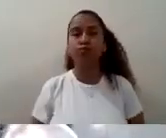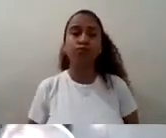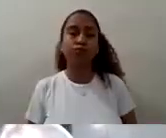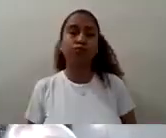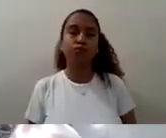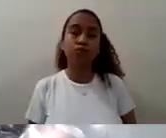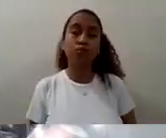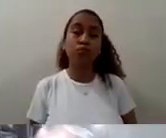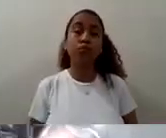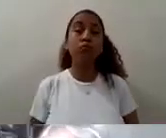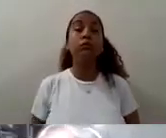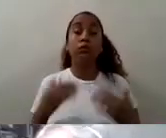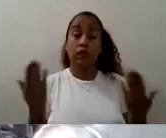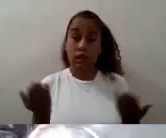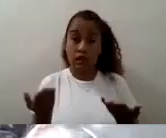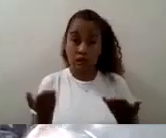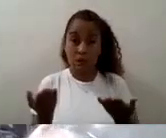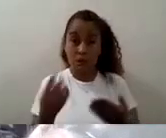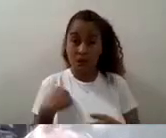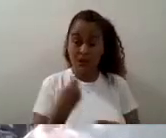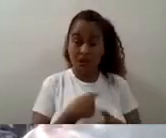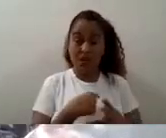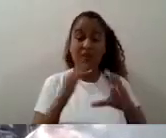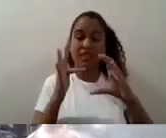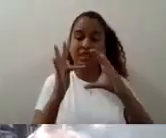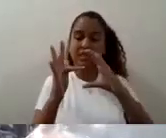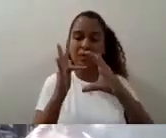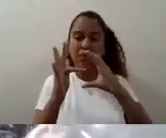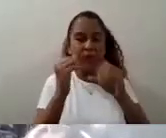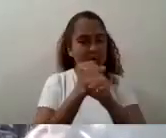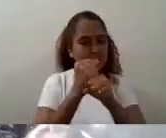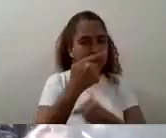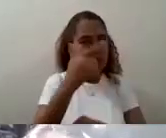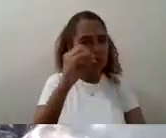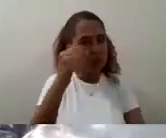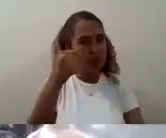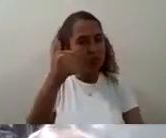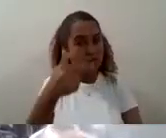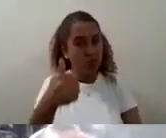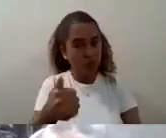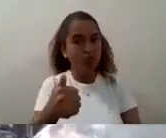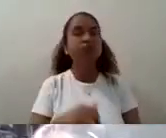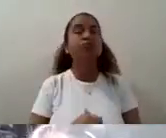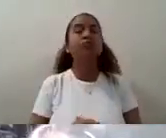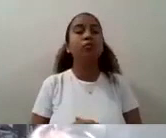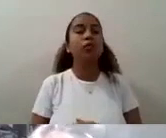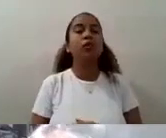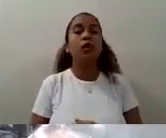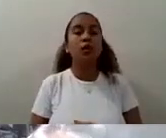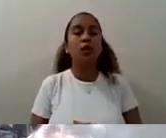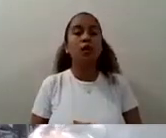E aí agora a nossa campanha de 2021, Fraternidade, Diálogo, Compromisso de